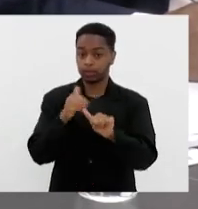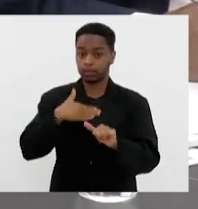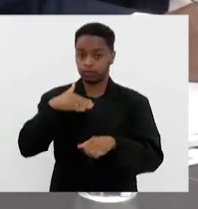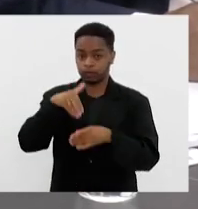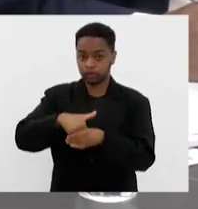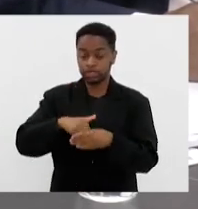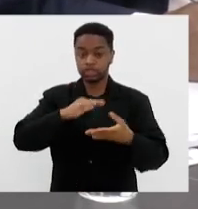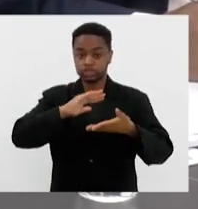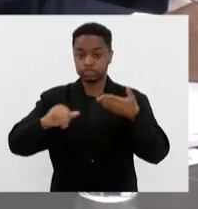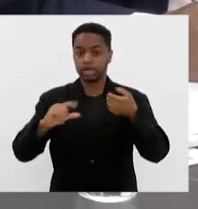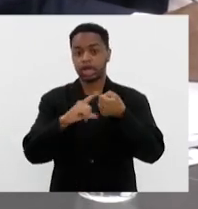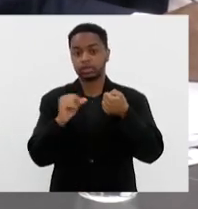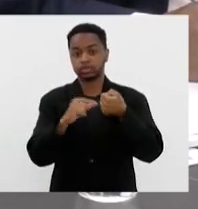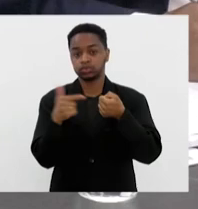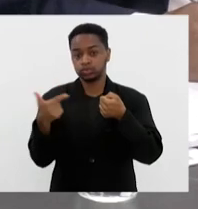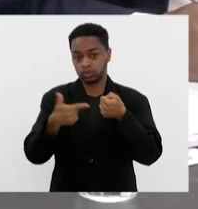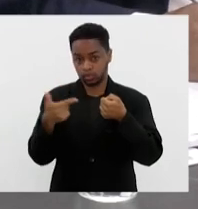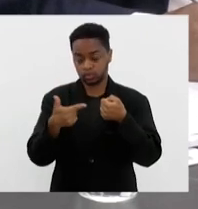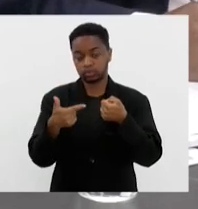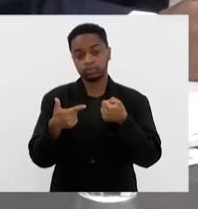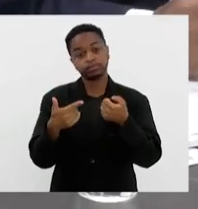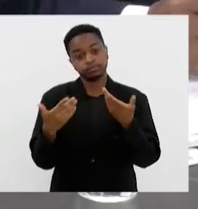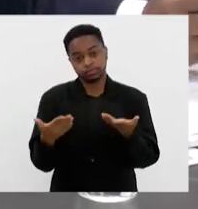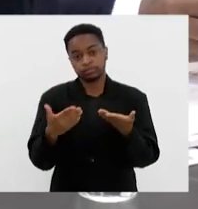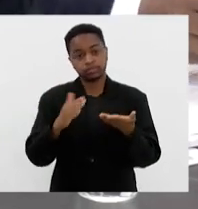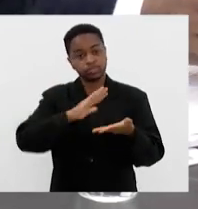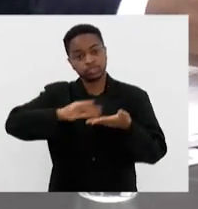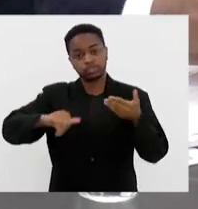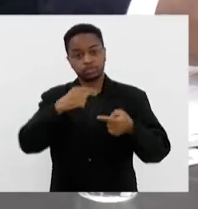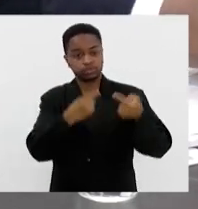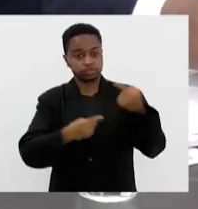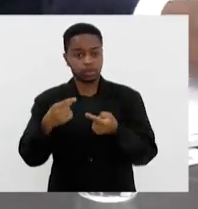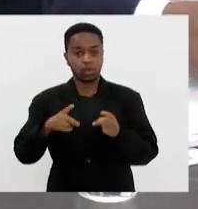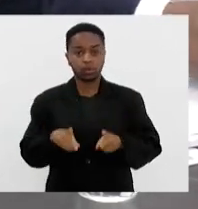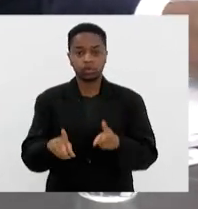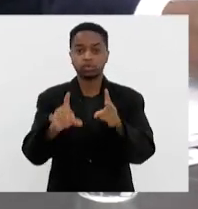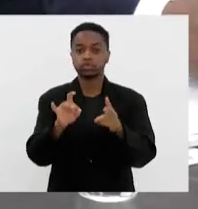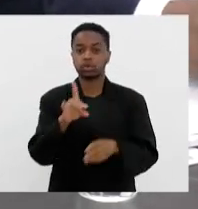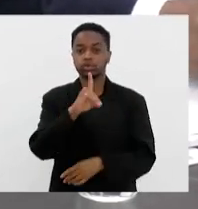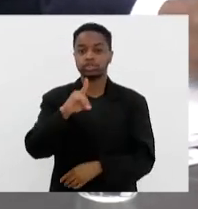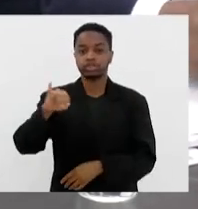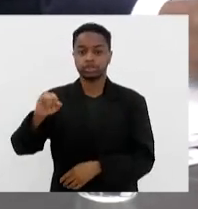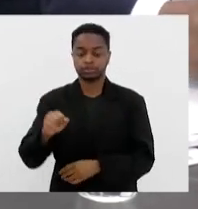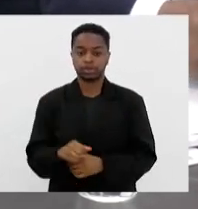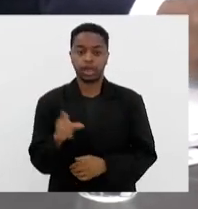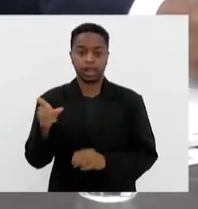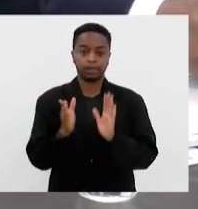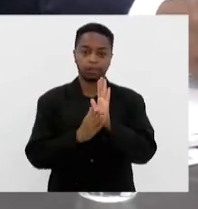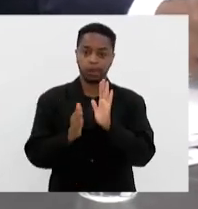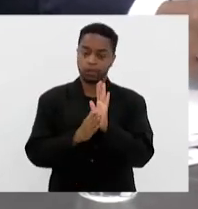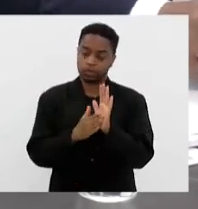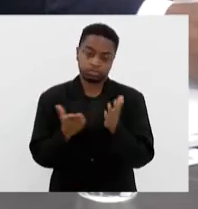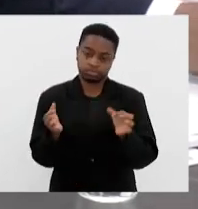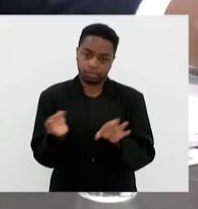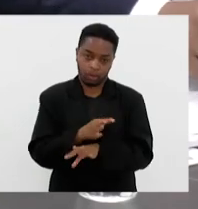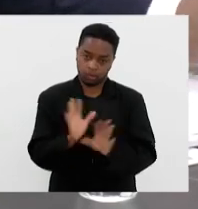artigo 2º, que aí cai por terra essa discussão, mantendo só a data que ela propôs aqui e pronto. Então, acolhendo a emenda de número